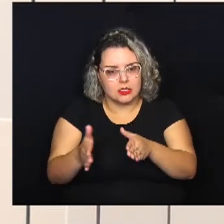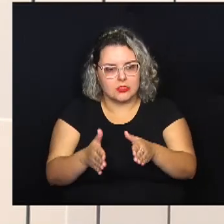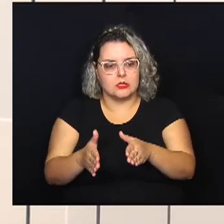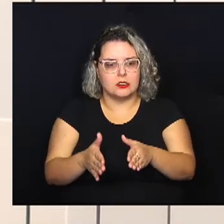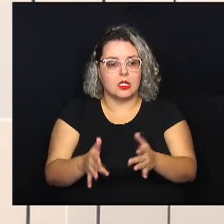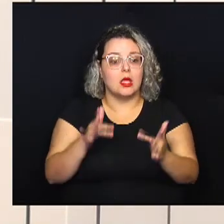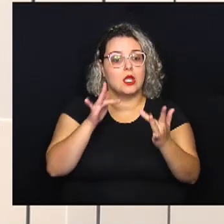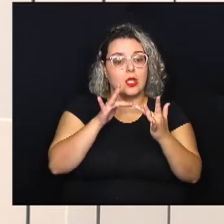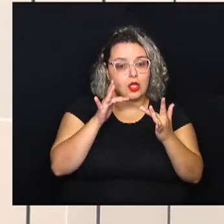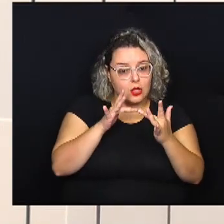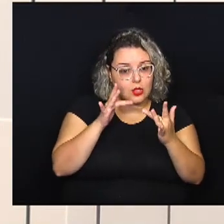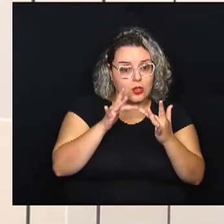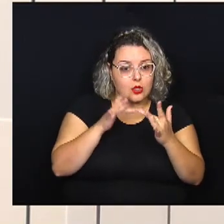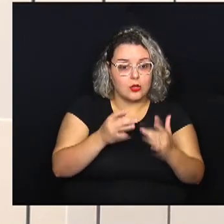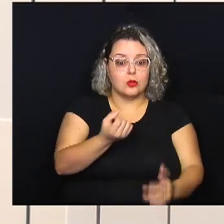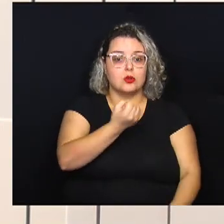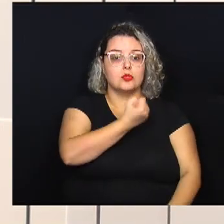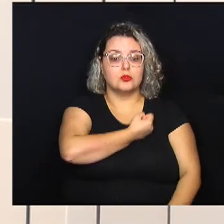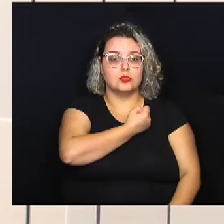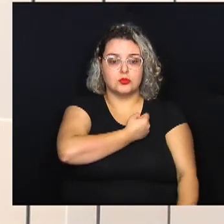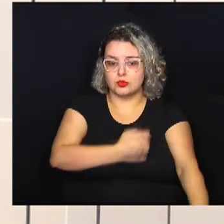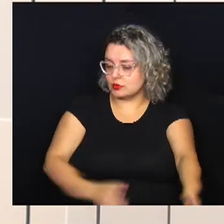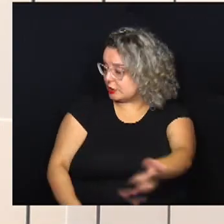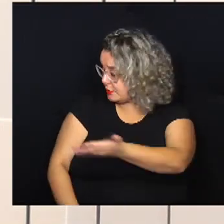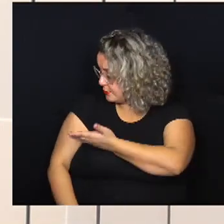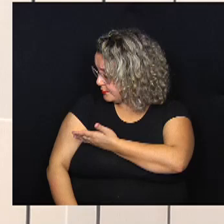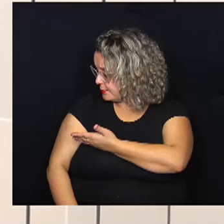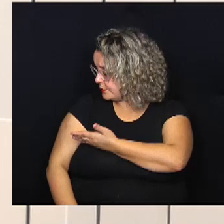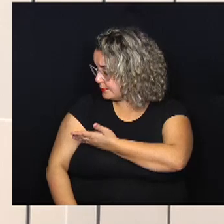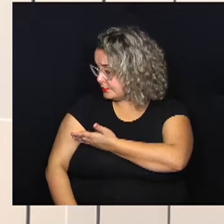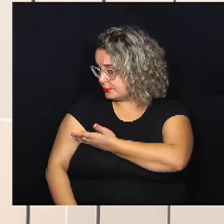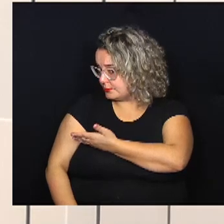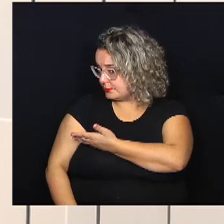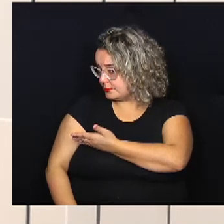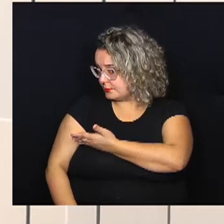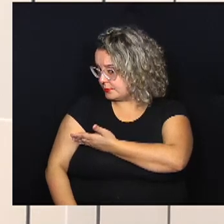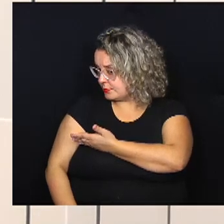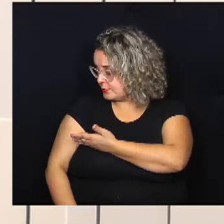entre em contato pelo telefone 19 é o DDD